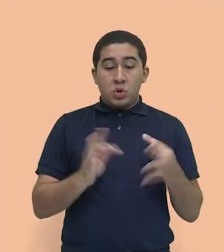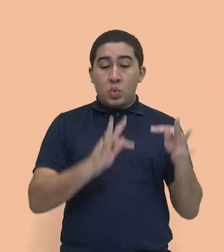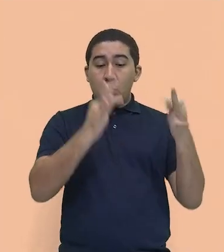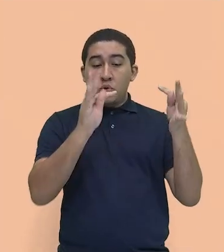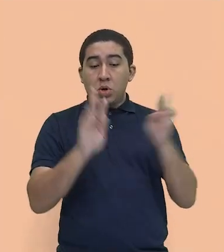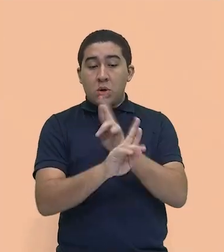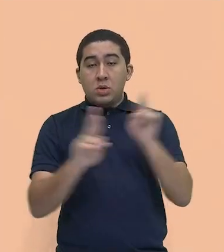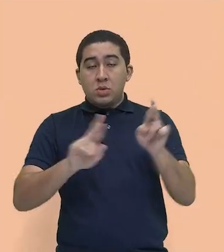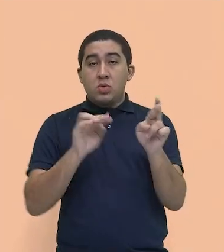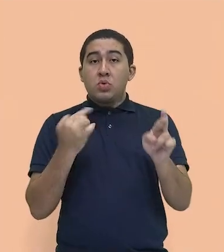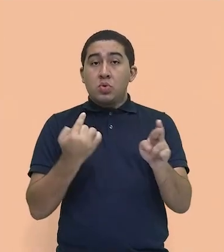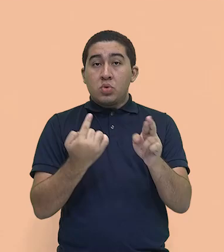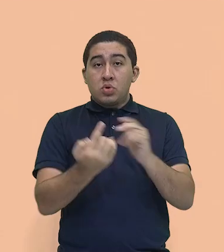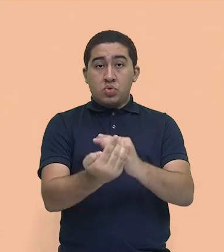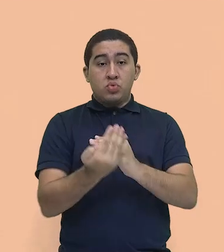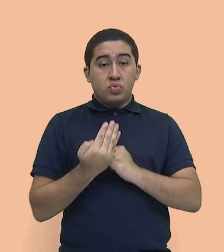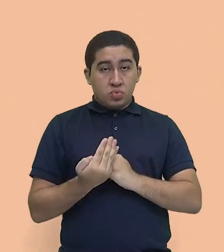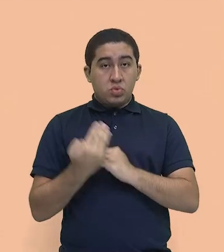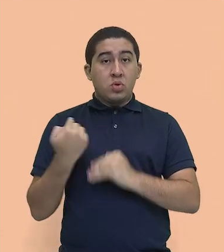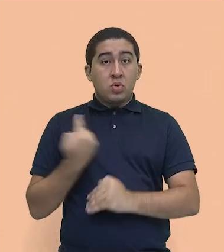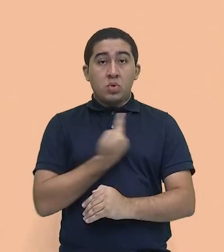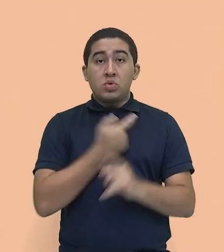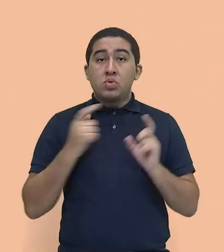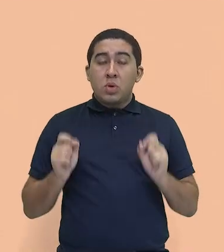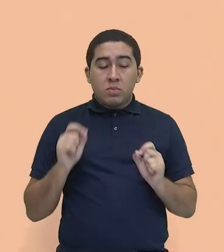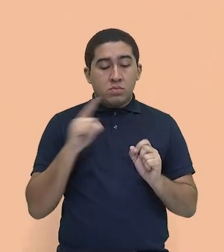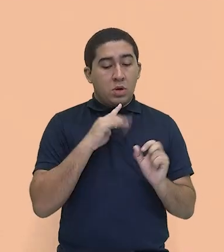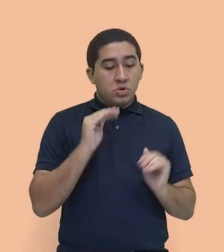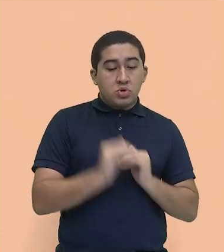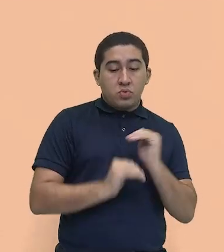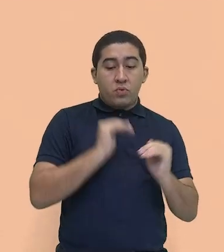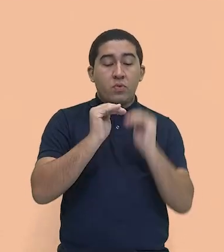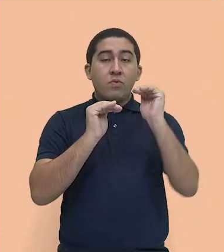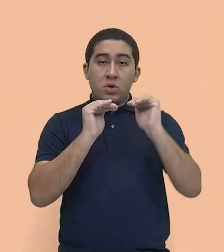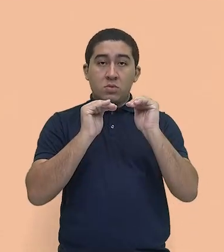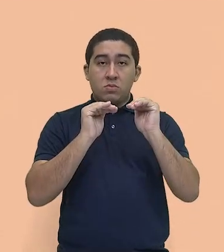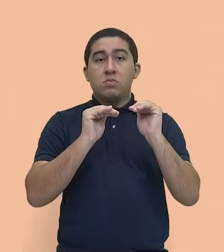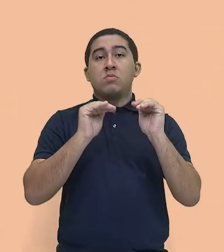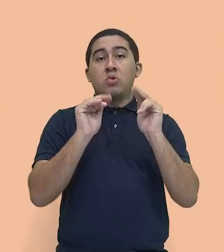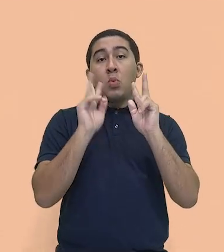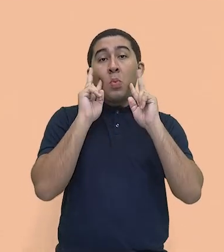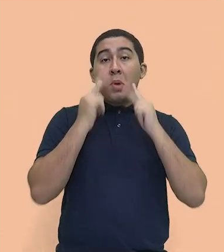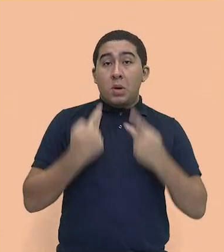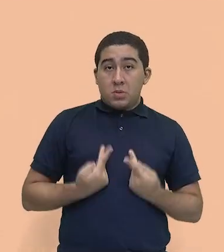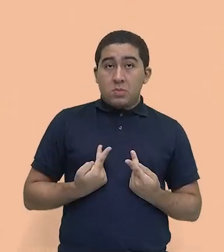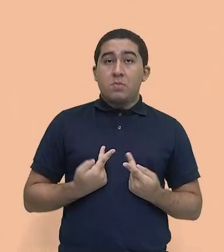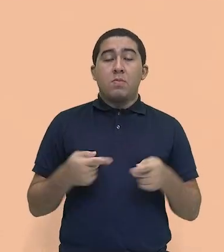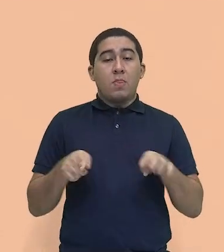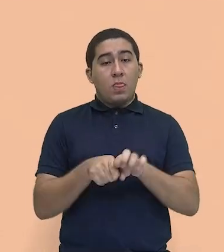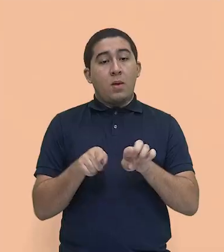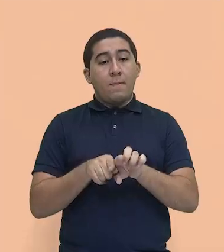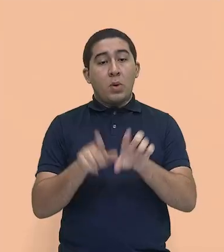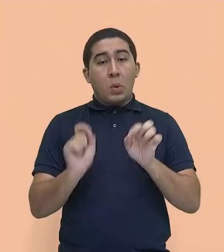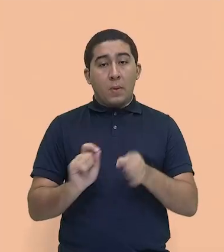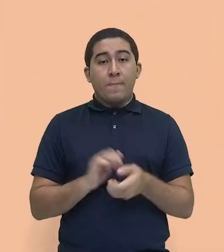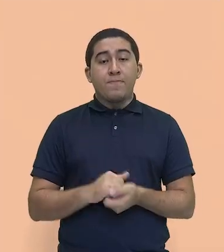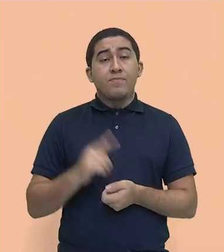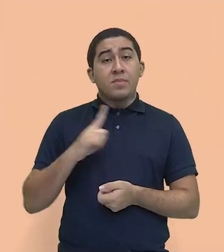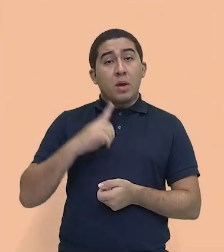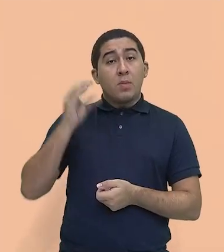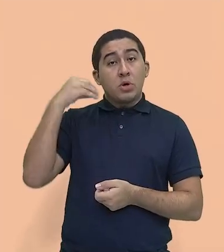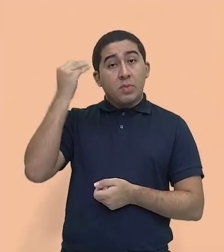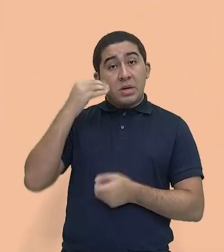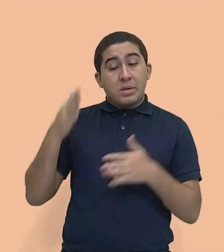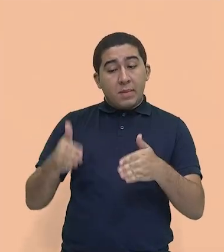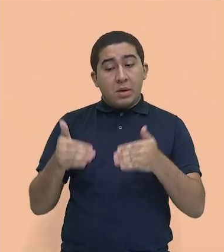vai nos ajudando, então, a nos desenvolver enquanto ser humano e também a viver melhor